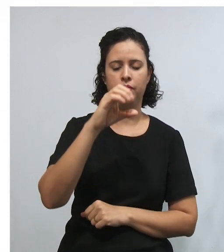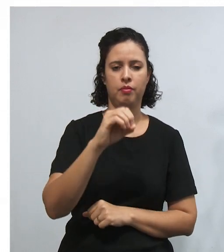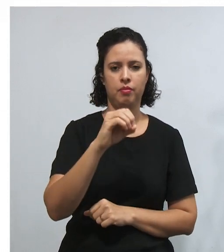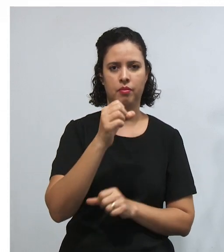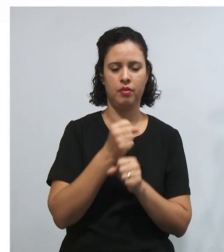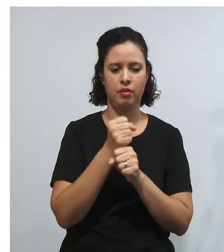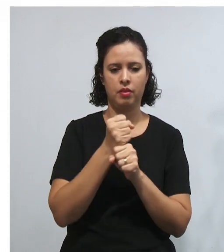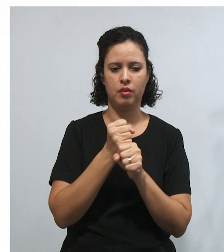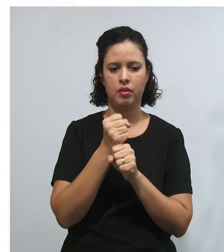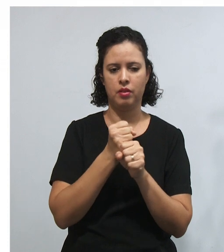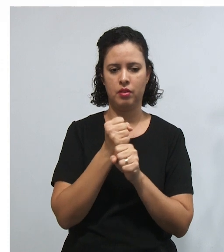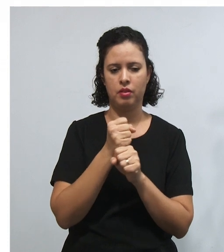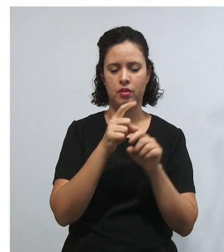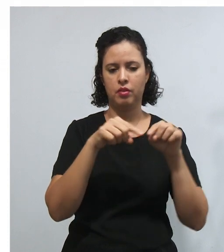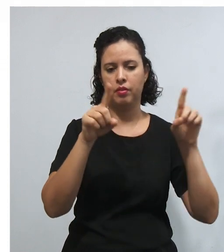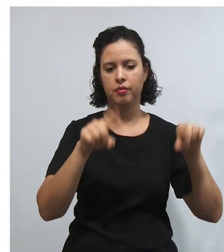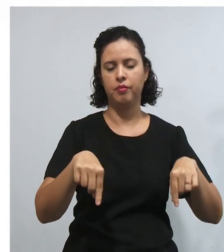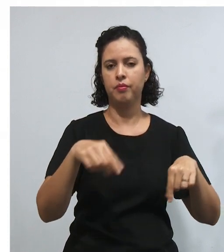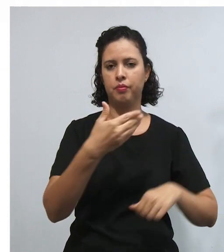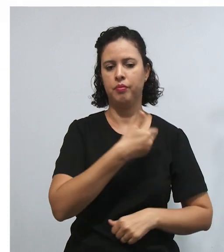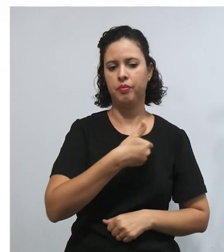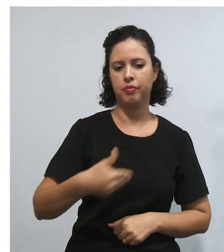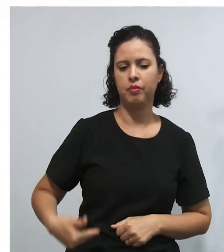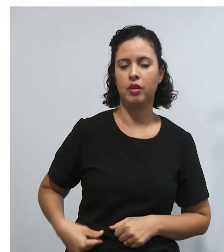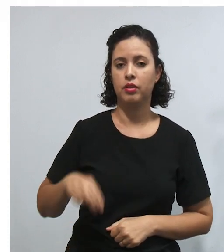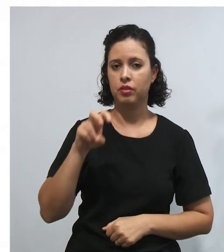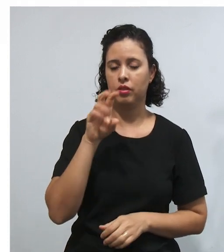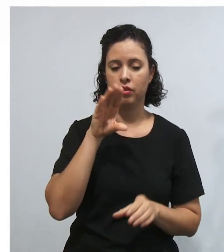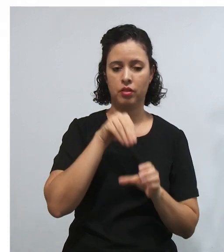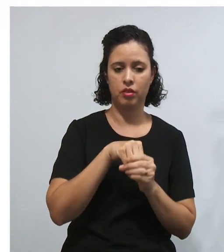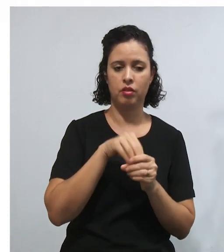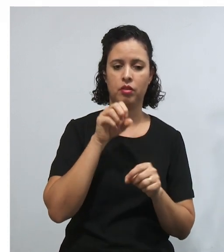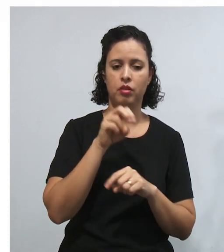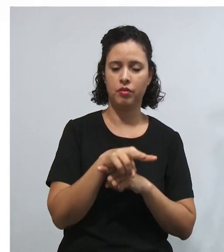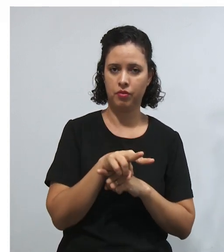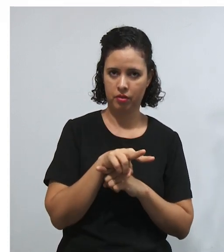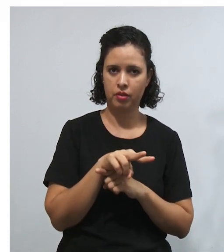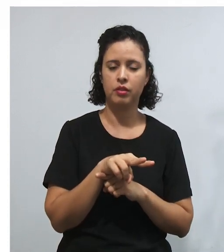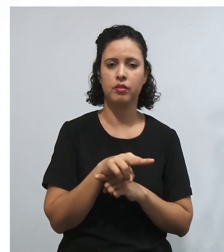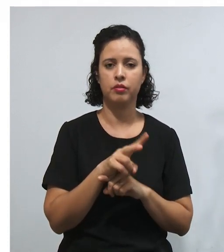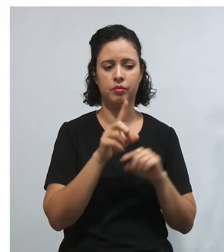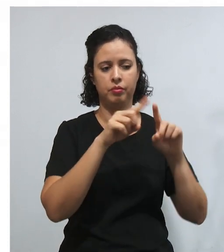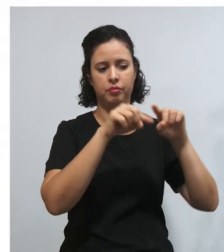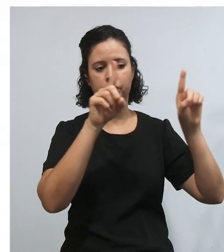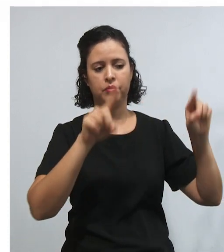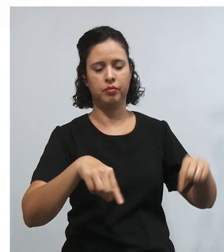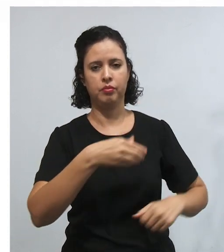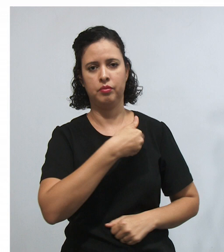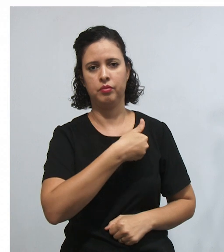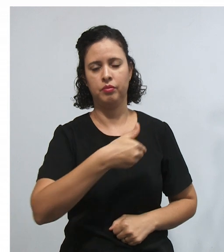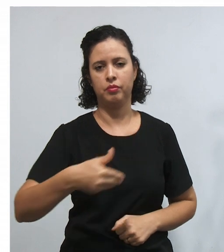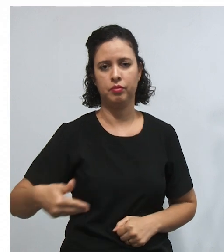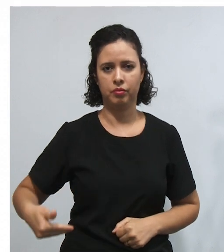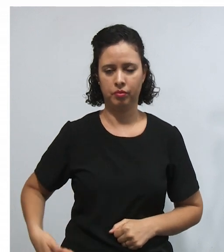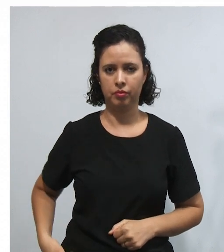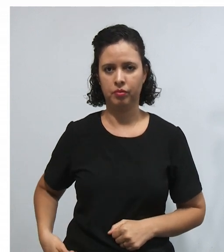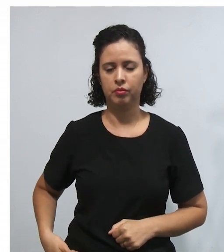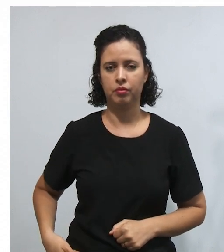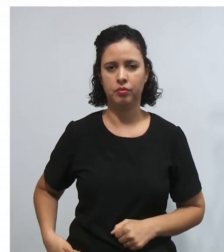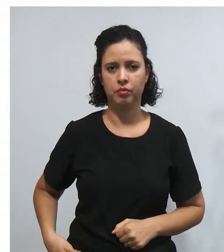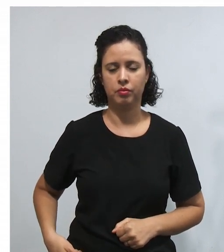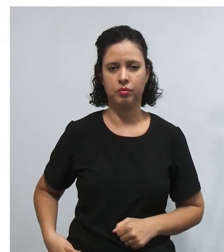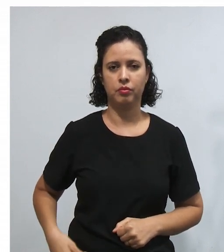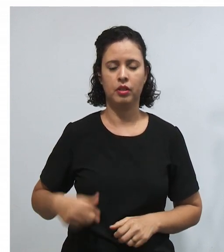10 anos no serviço público, sendo pelo menos 5 dentro do cargo, dentro do cargo que vai ser